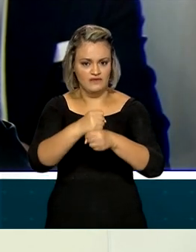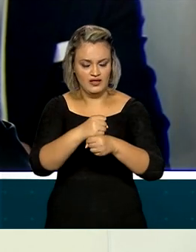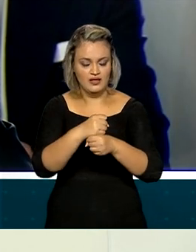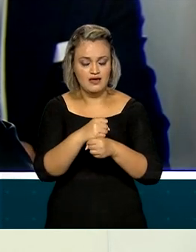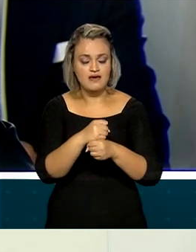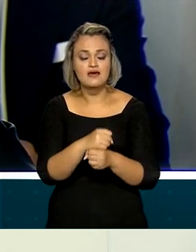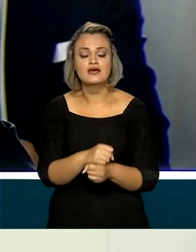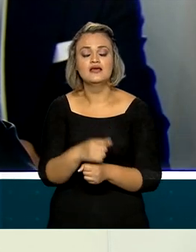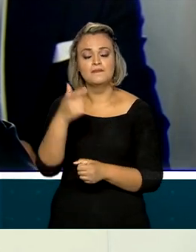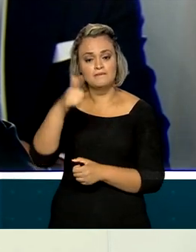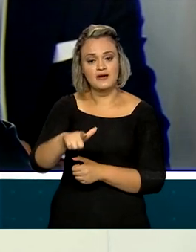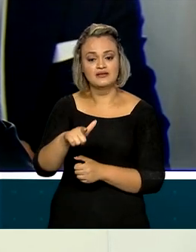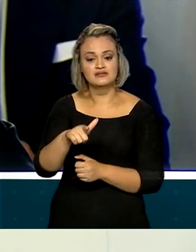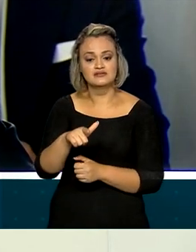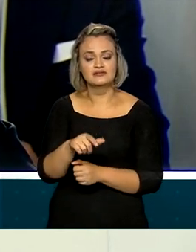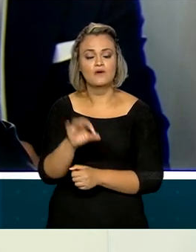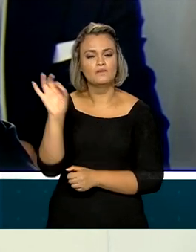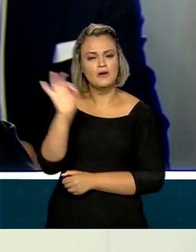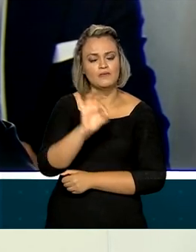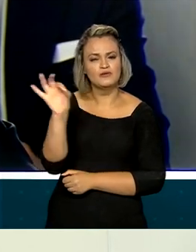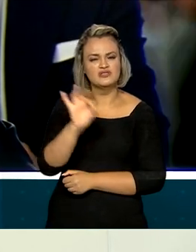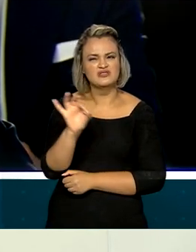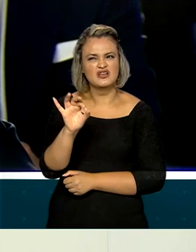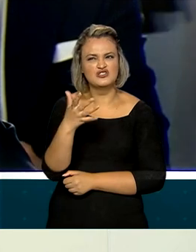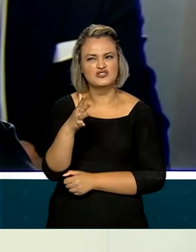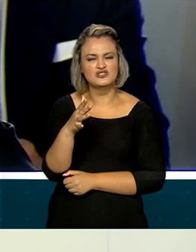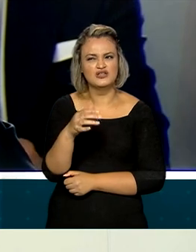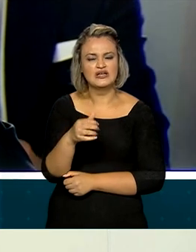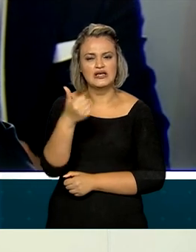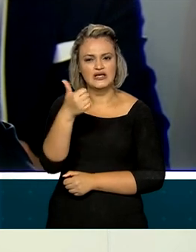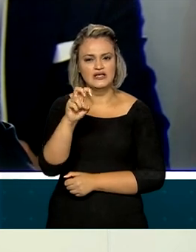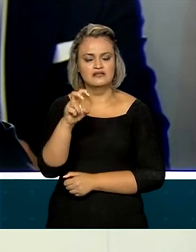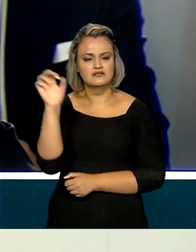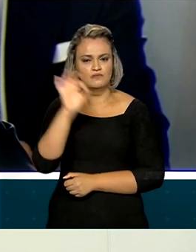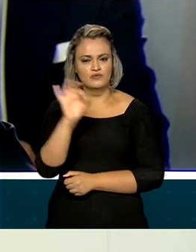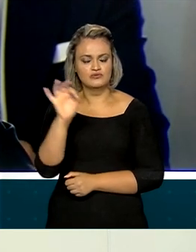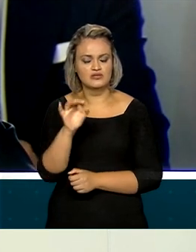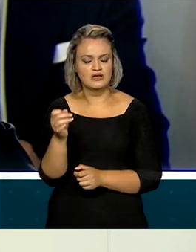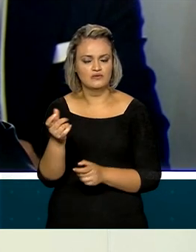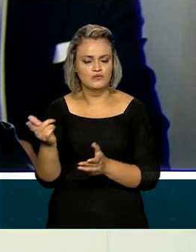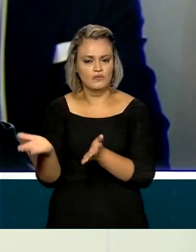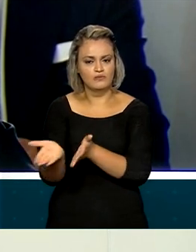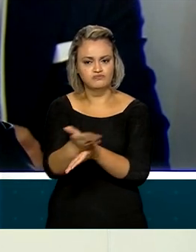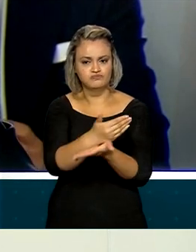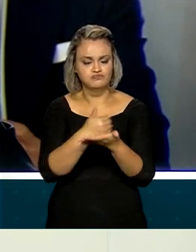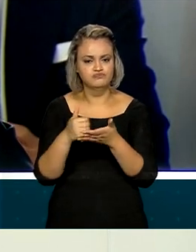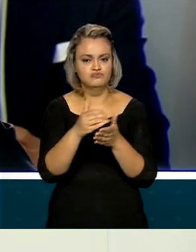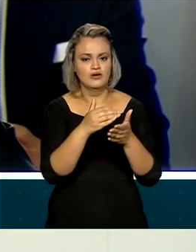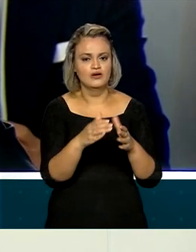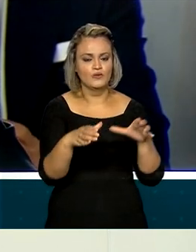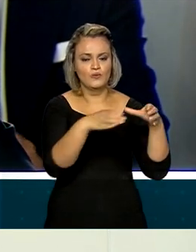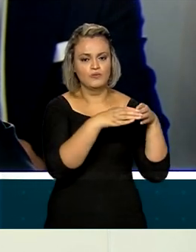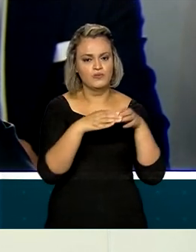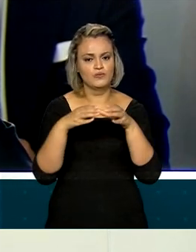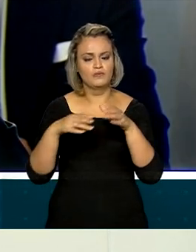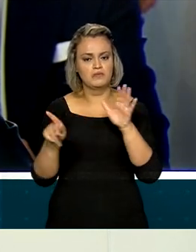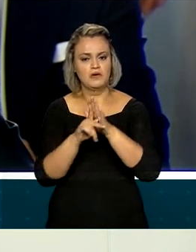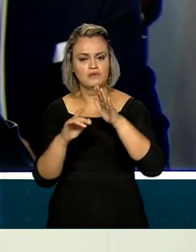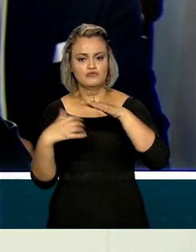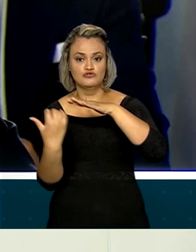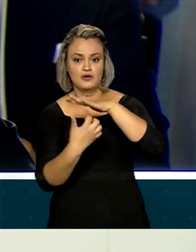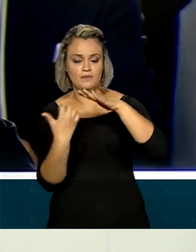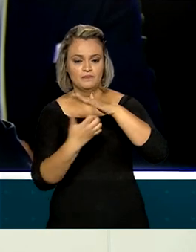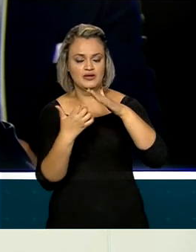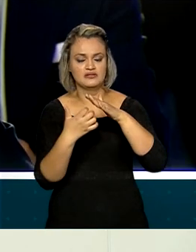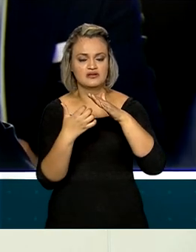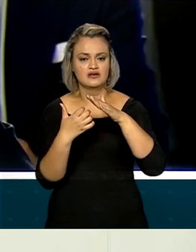e o estabelecimento de uma alíquota mínima de 15% sobre o faturamento dos grandes grupos empresariais